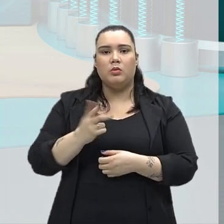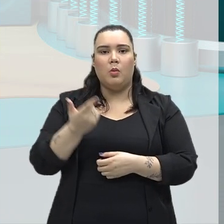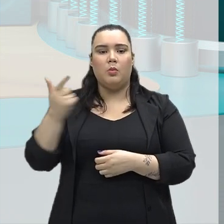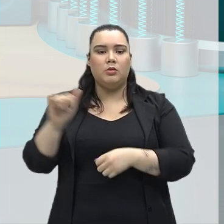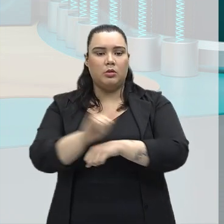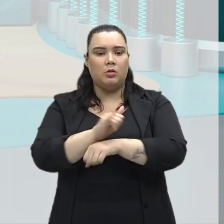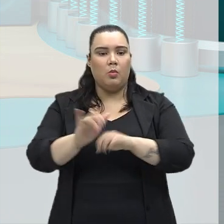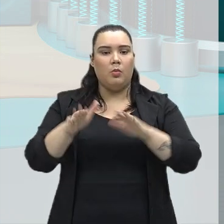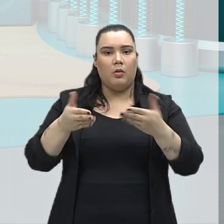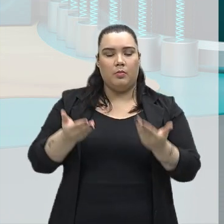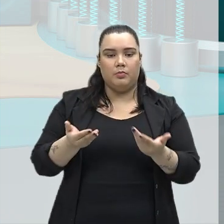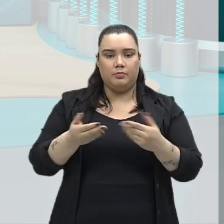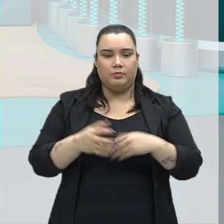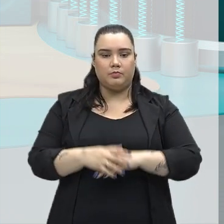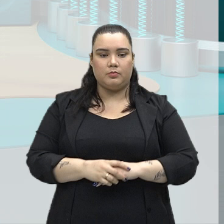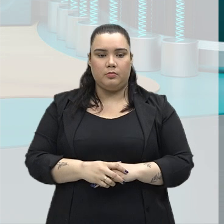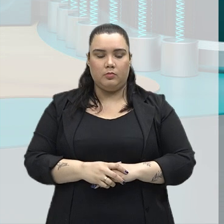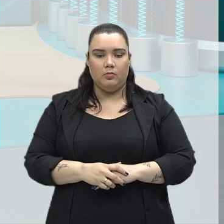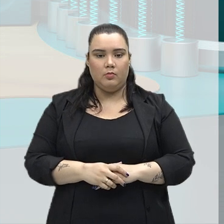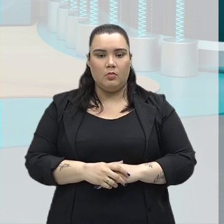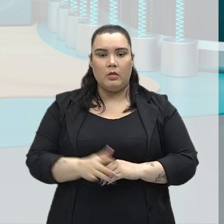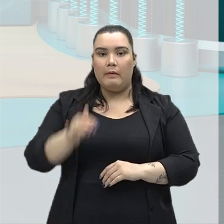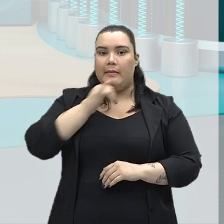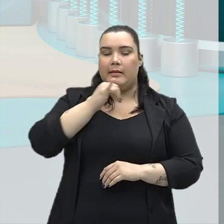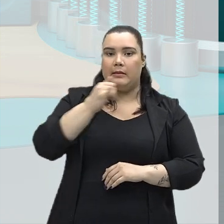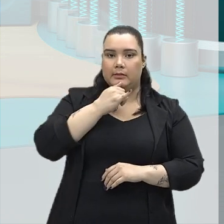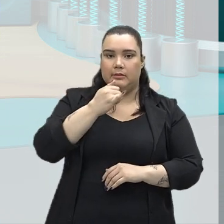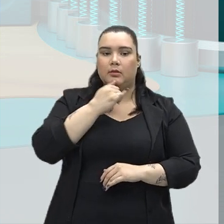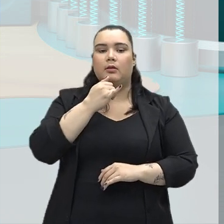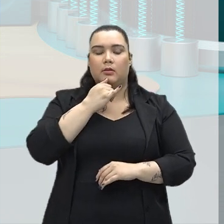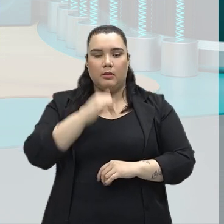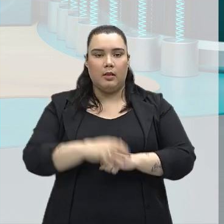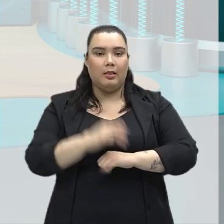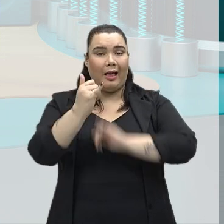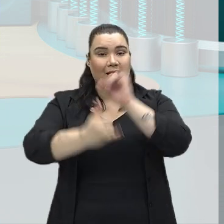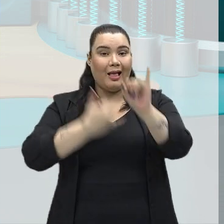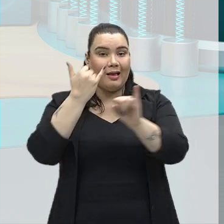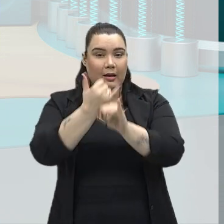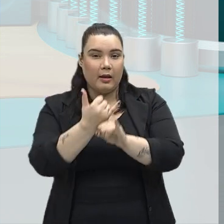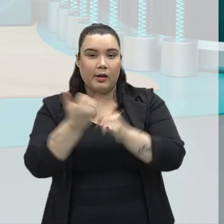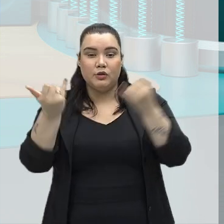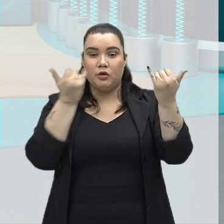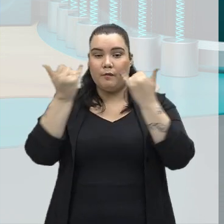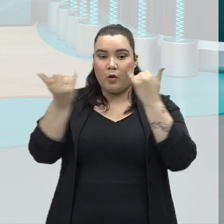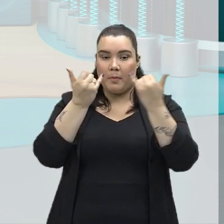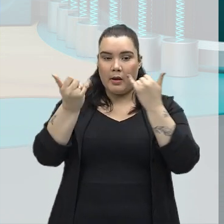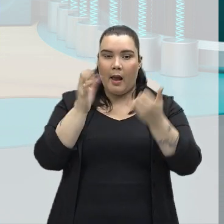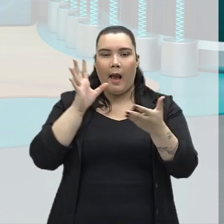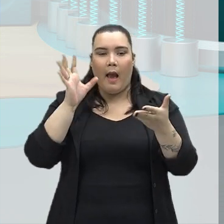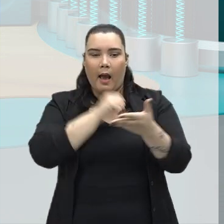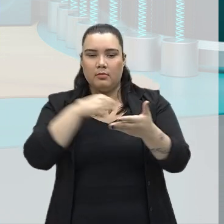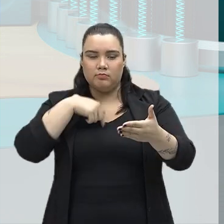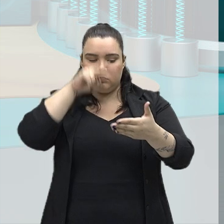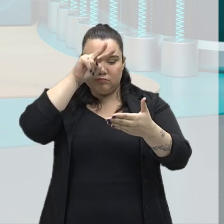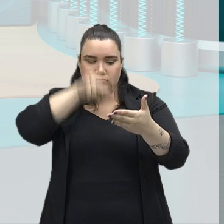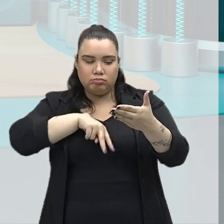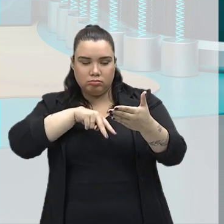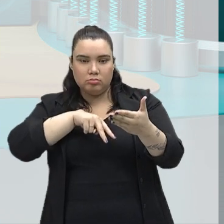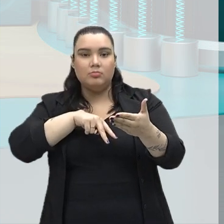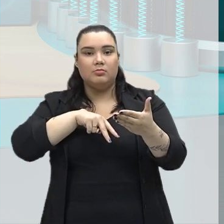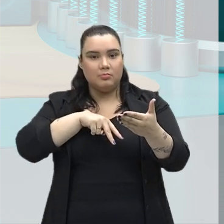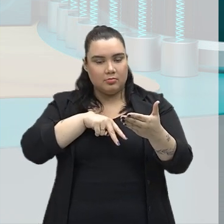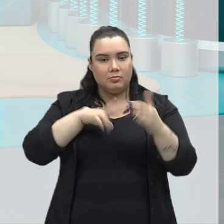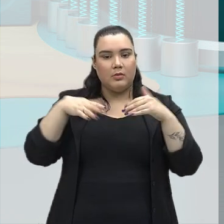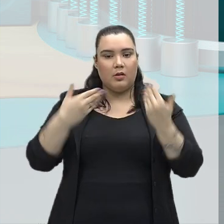aqui. Quando nós lemos rapidamente uma notícia na internet procurando uma informação específica, então